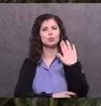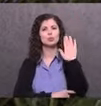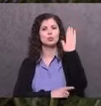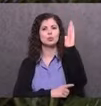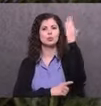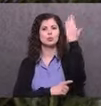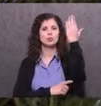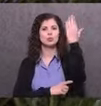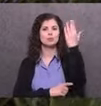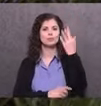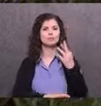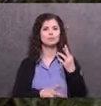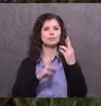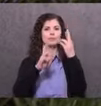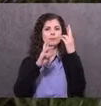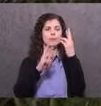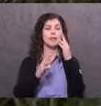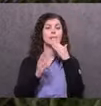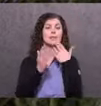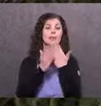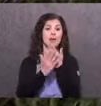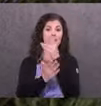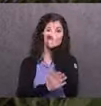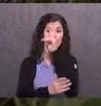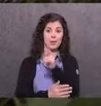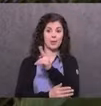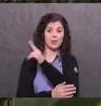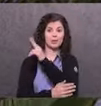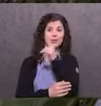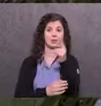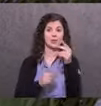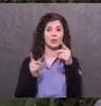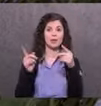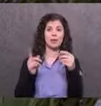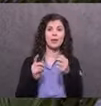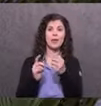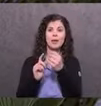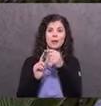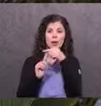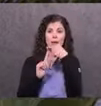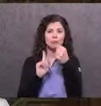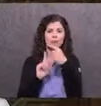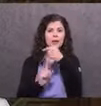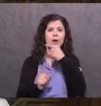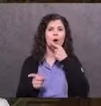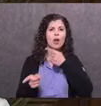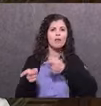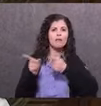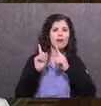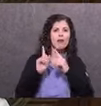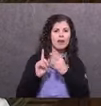santificai com a vossa bênção este ramo,